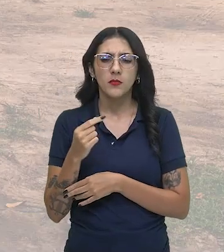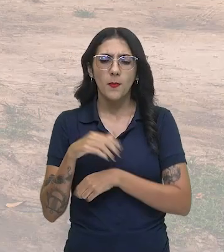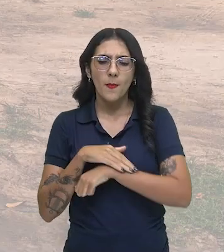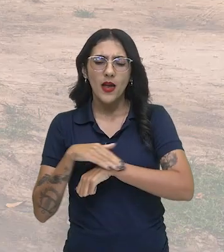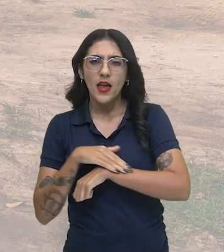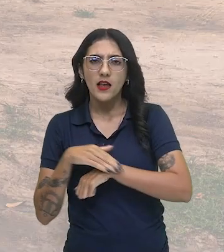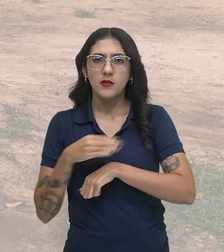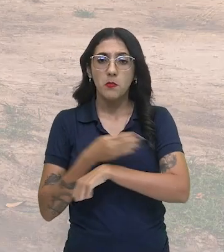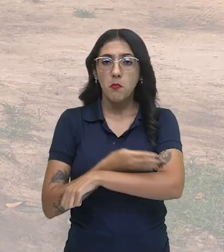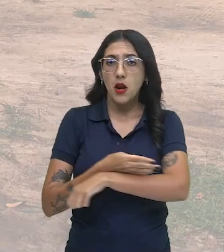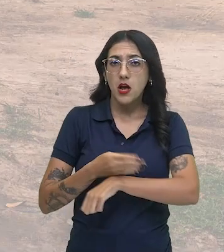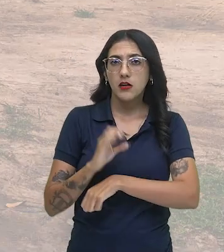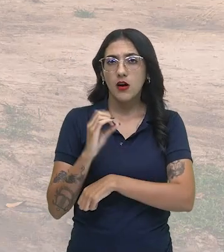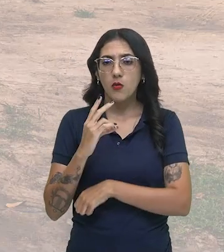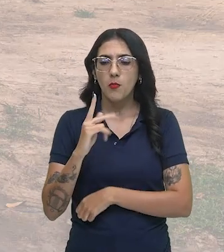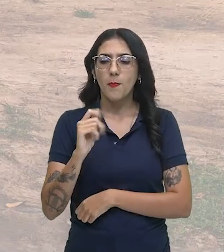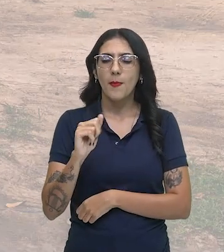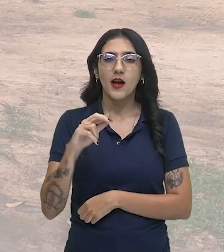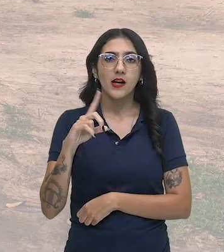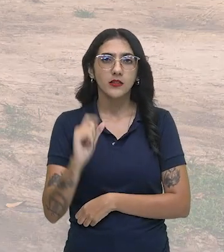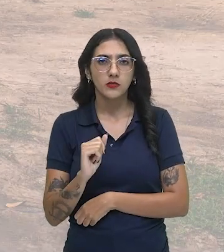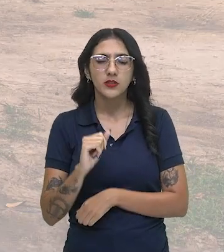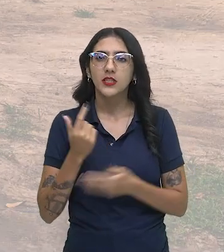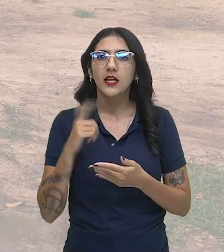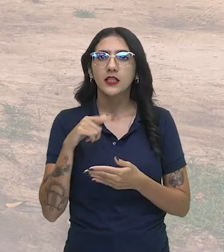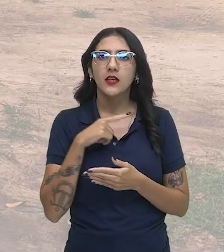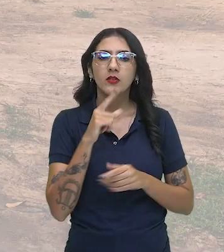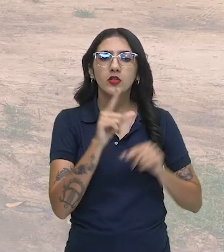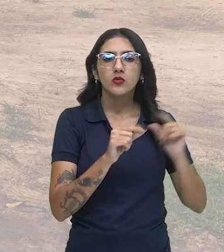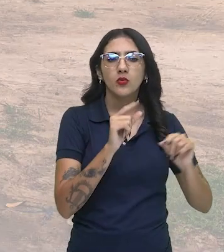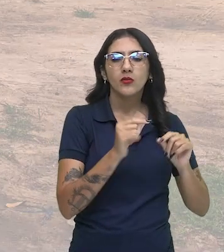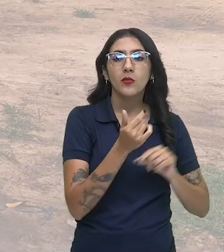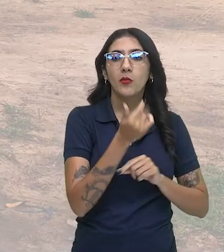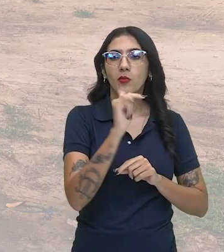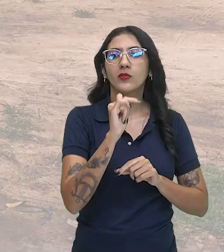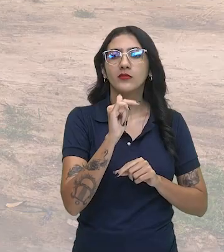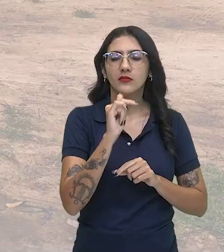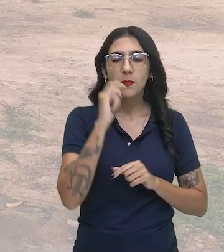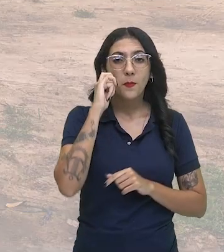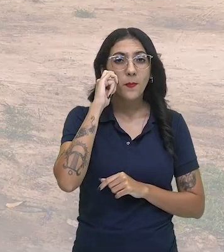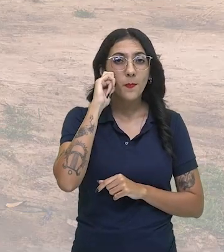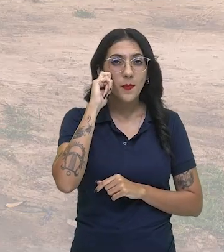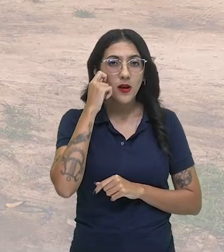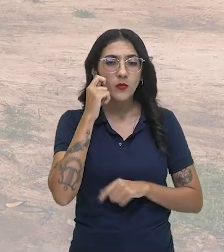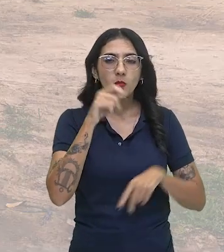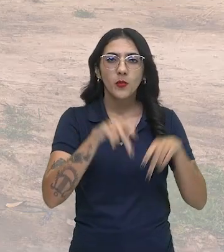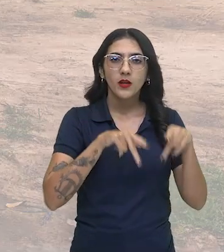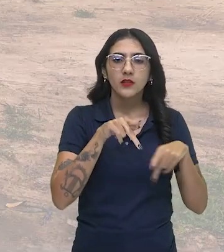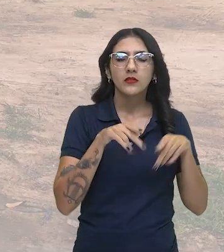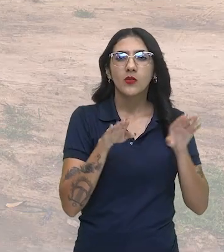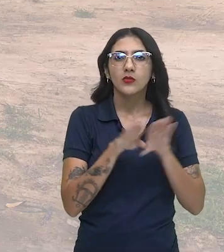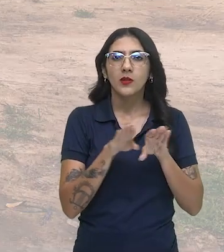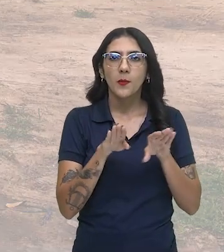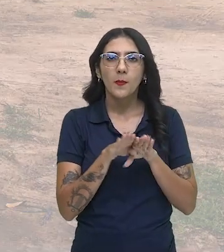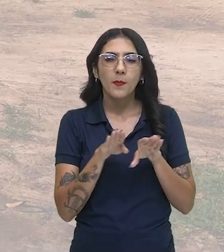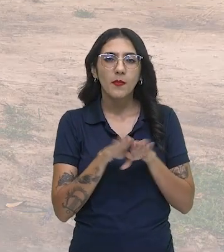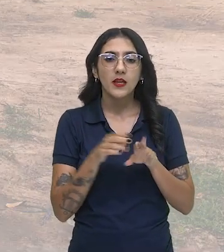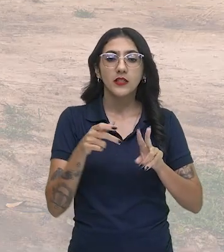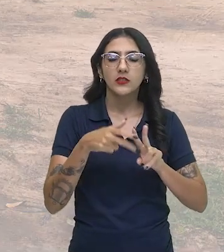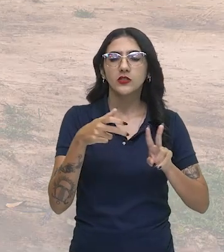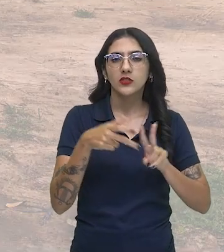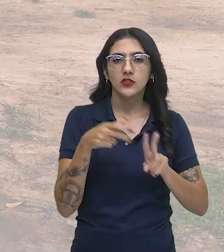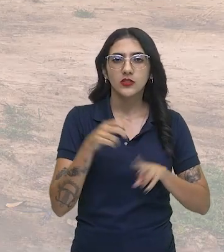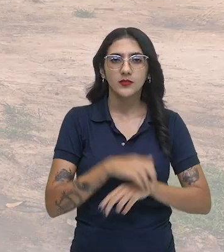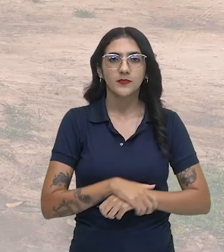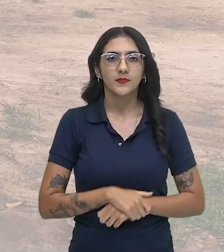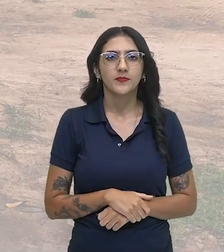também, e foi aumentando o negro, né? E o preto indígena. E o indígena. Tanto que legal. Tanto é que a gente observa